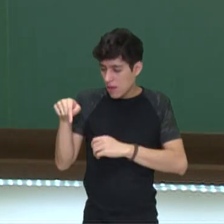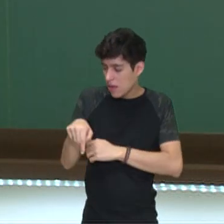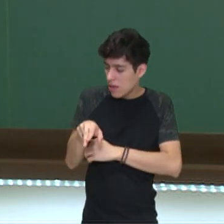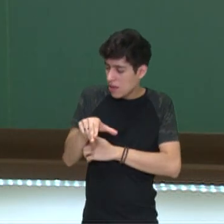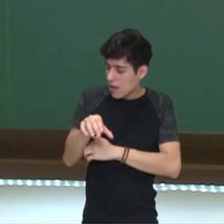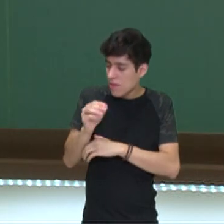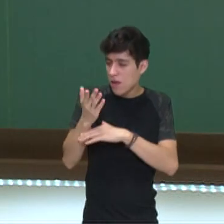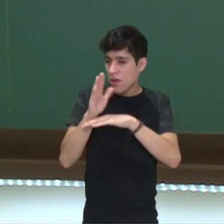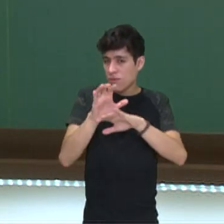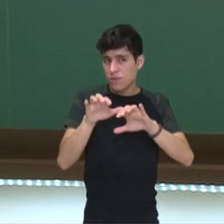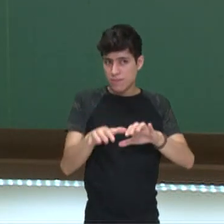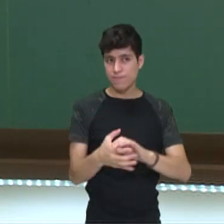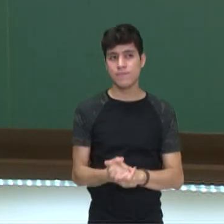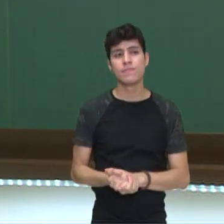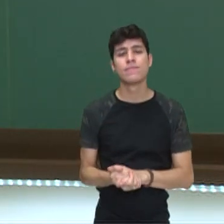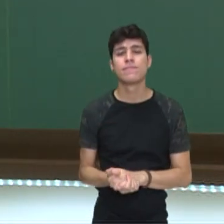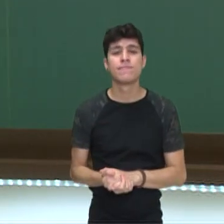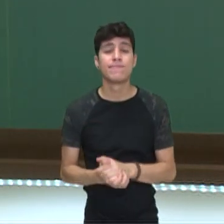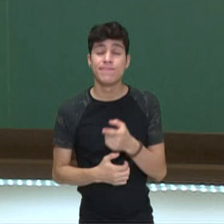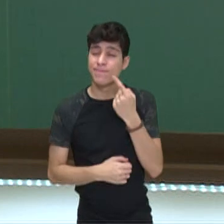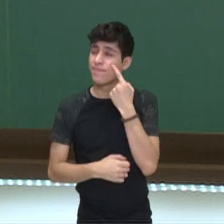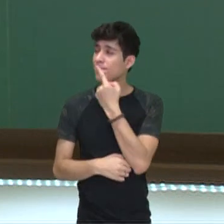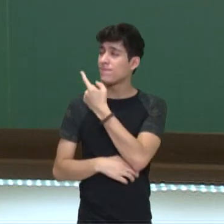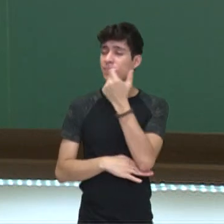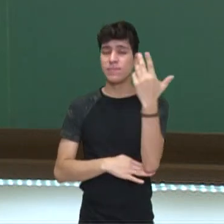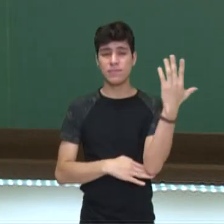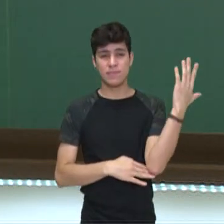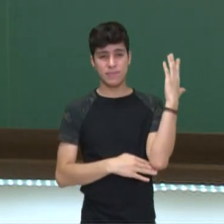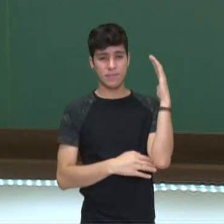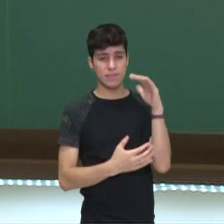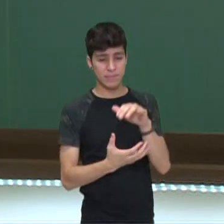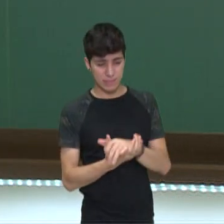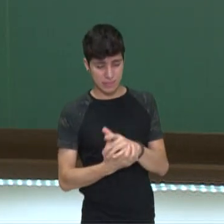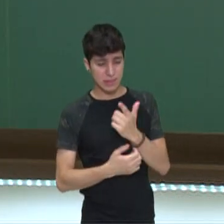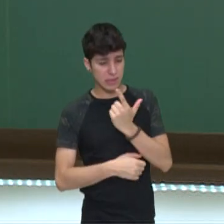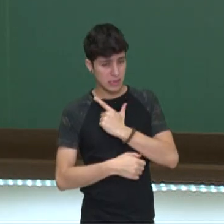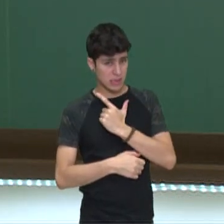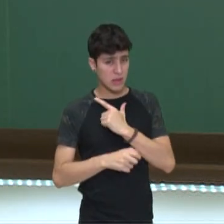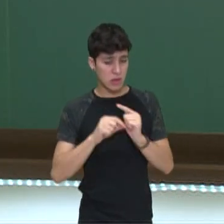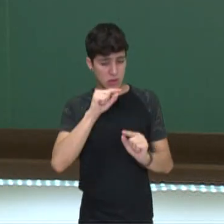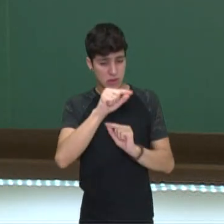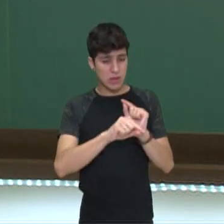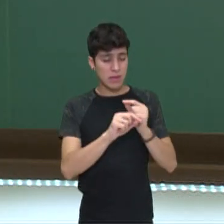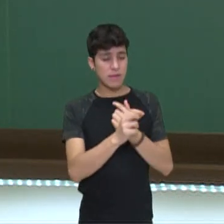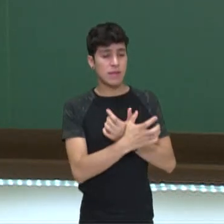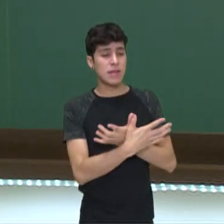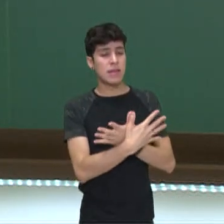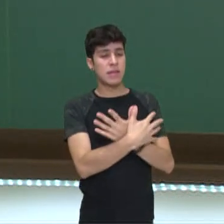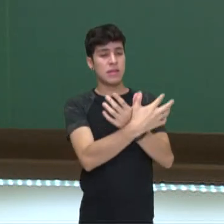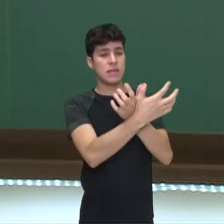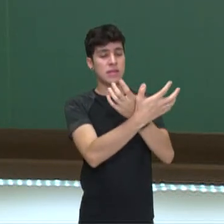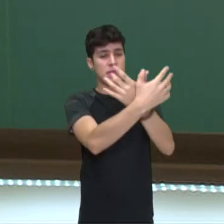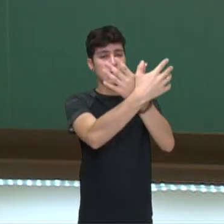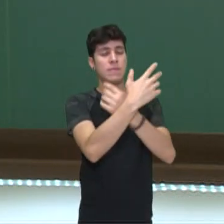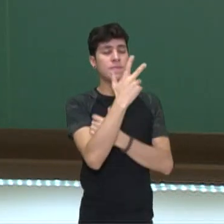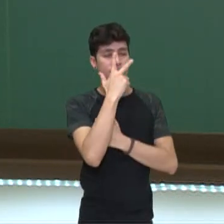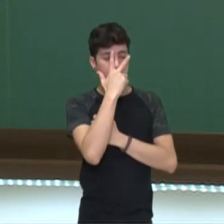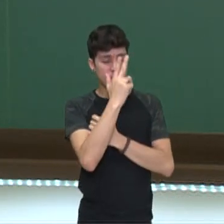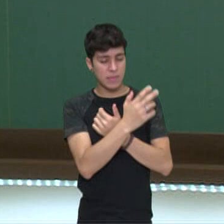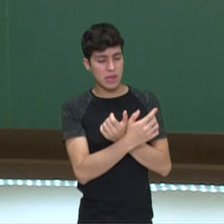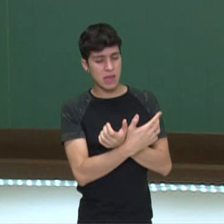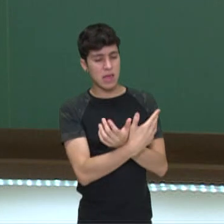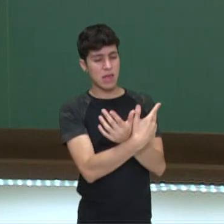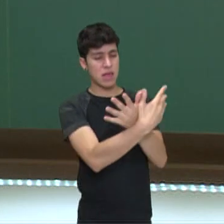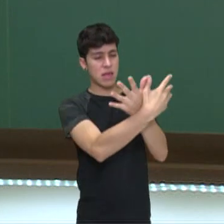ajudado bastante para isso, tá certo? Na natureza, nós temos aqui asas de borboleta, tá? Então, nas